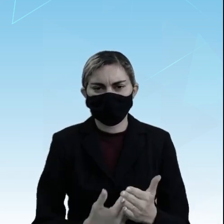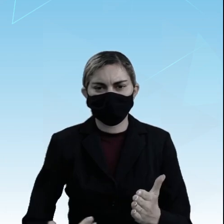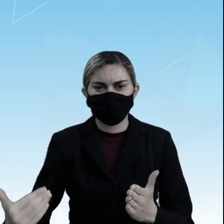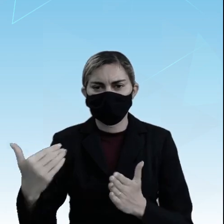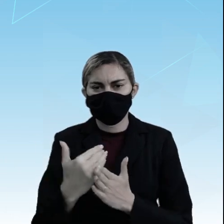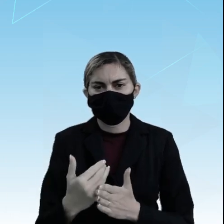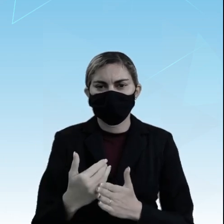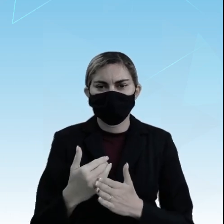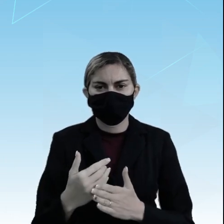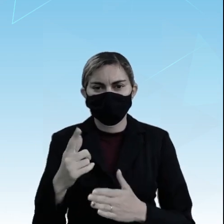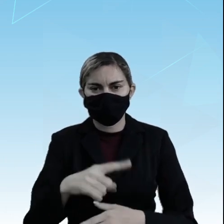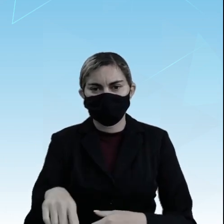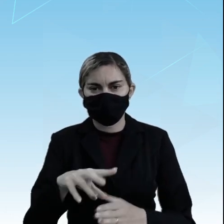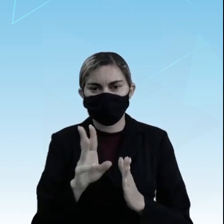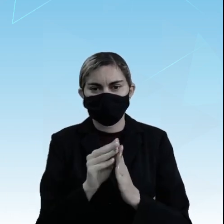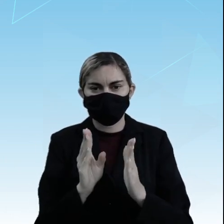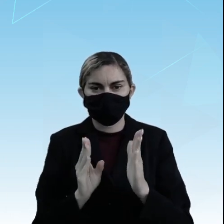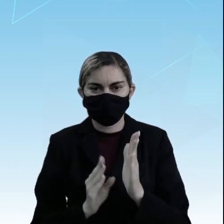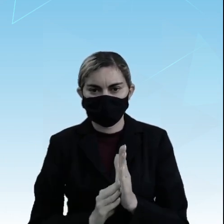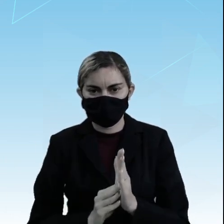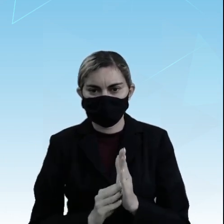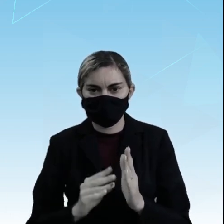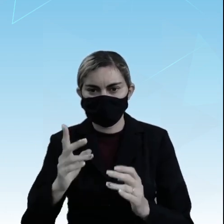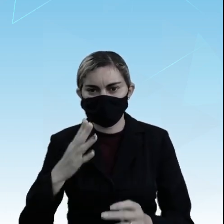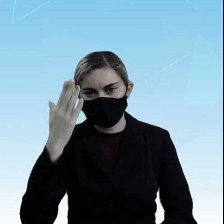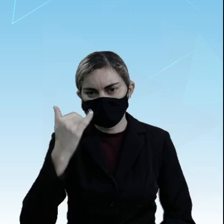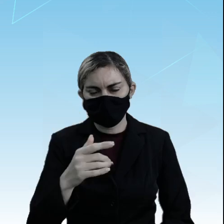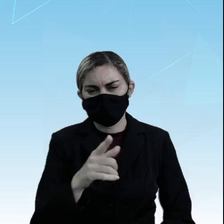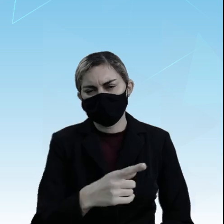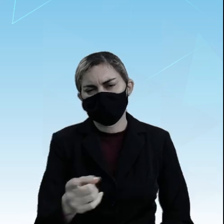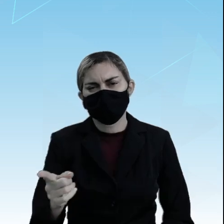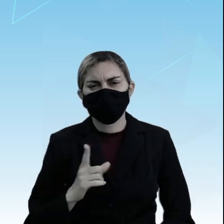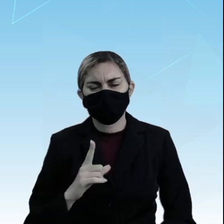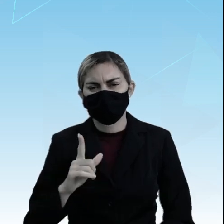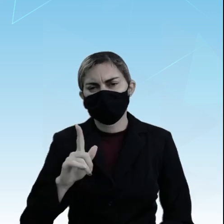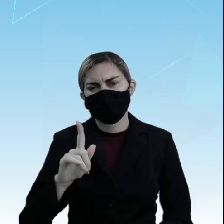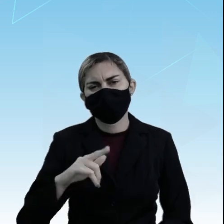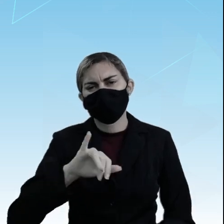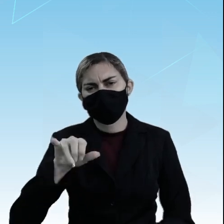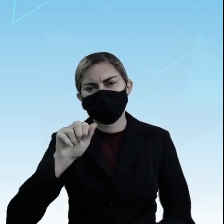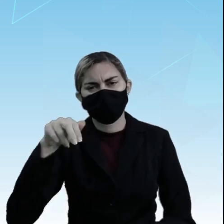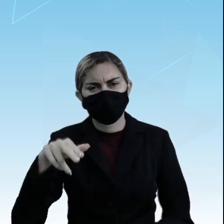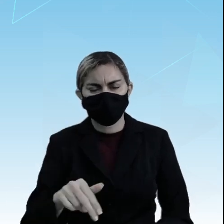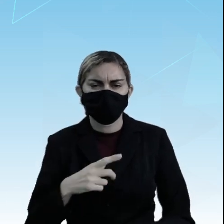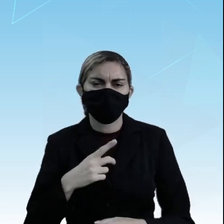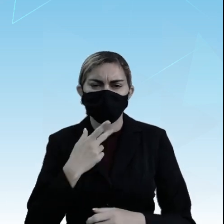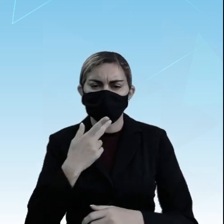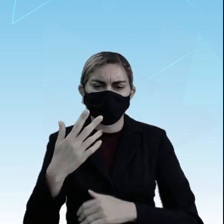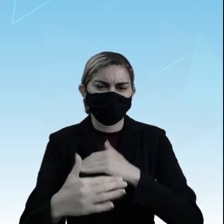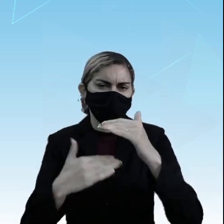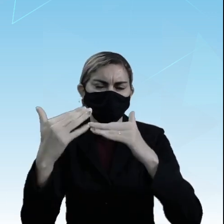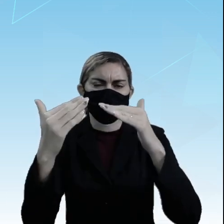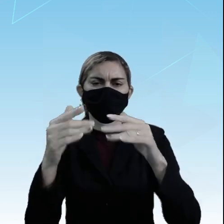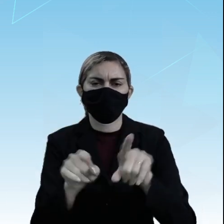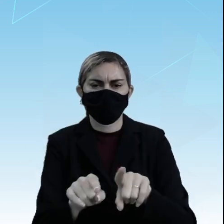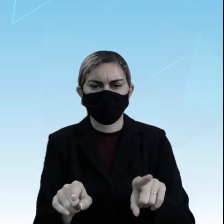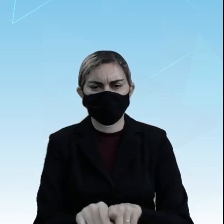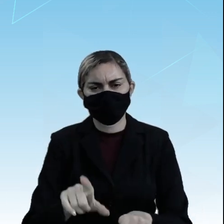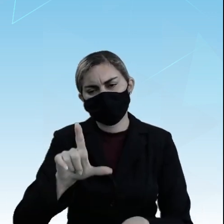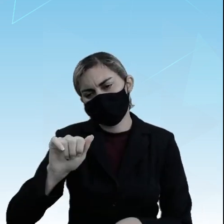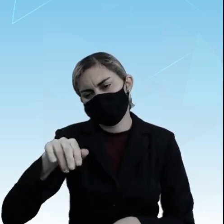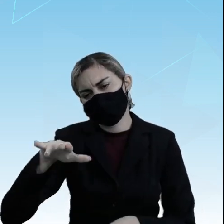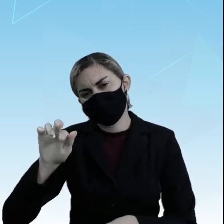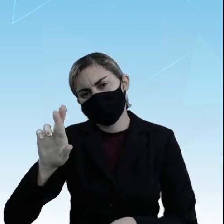um pouco este conteúdo. Sabemos ali que Jean-Baptiste, quando se fala da evolução, e também